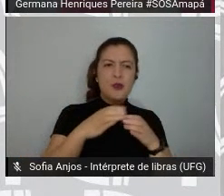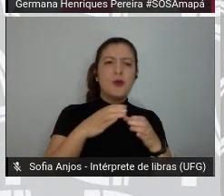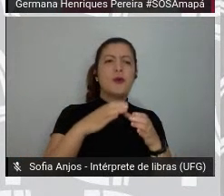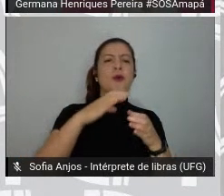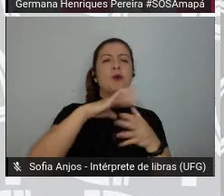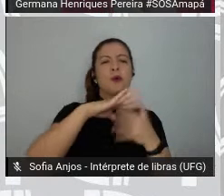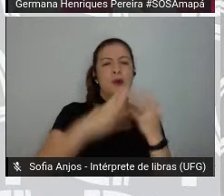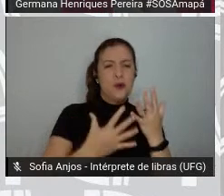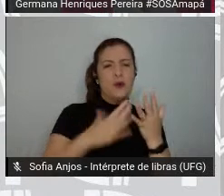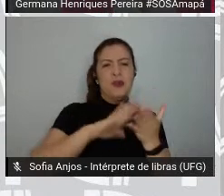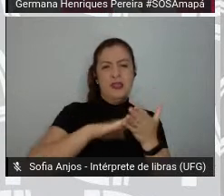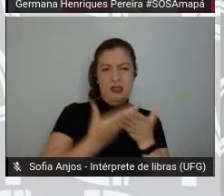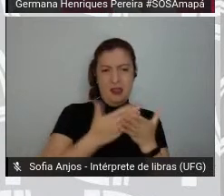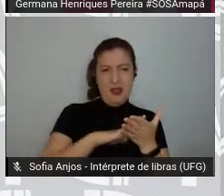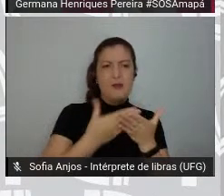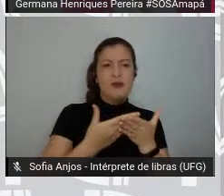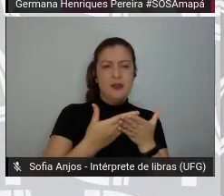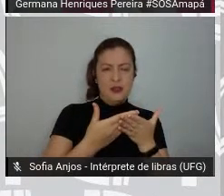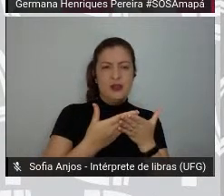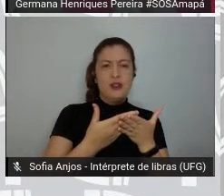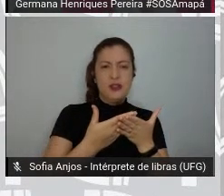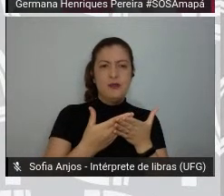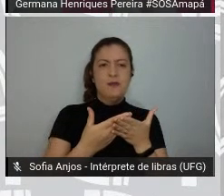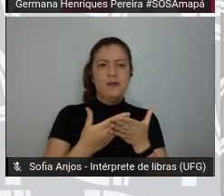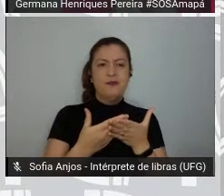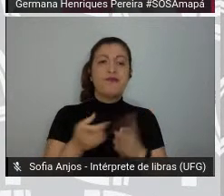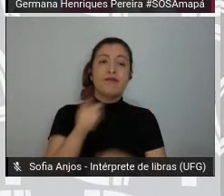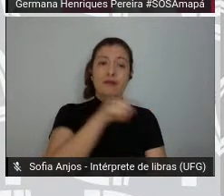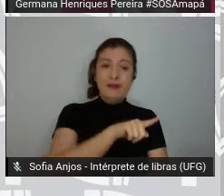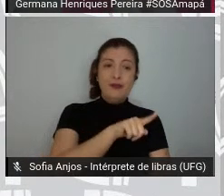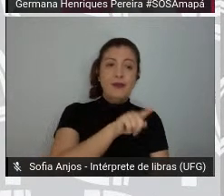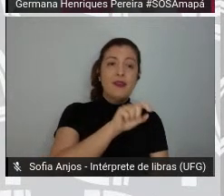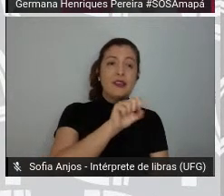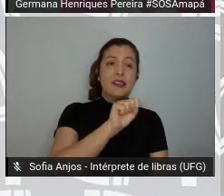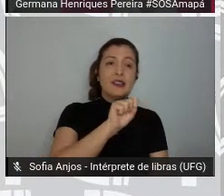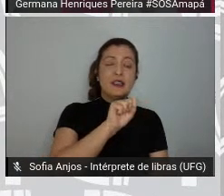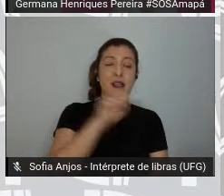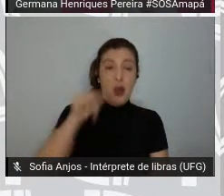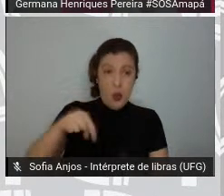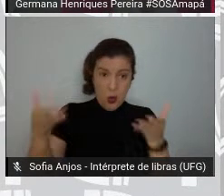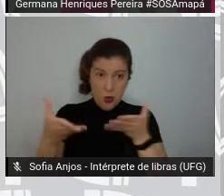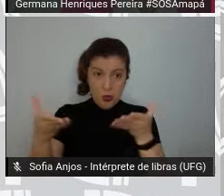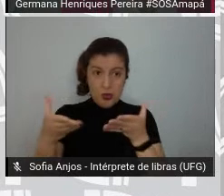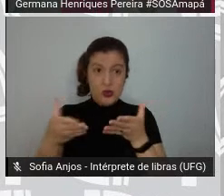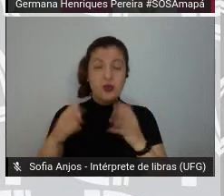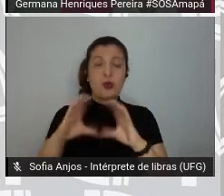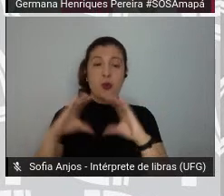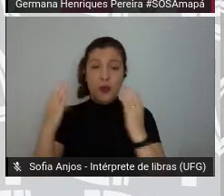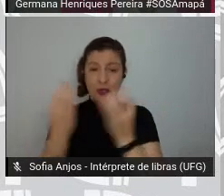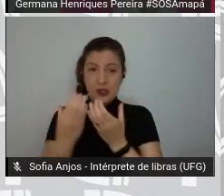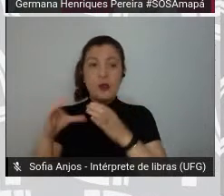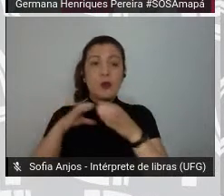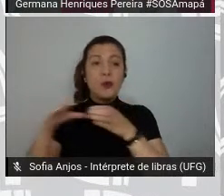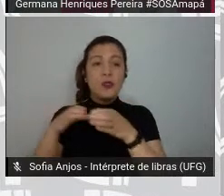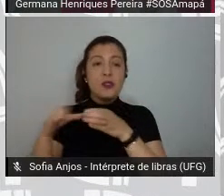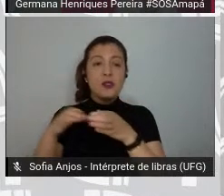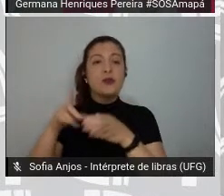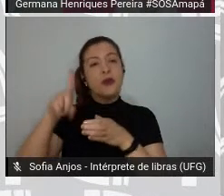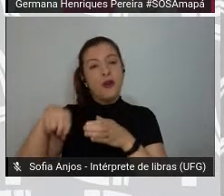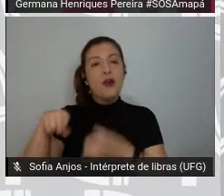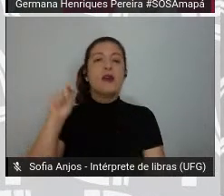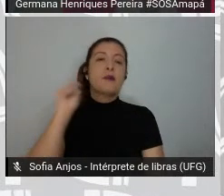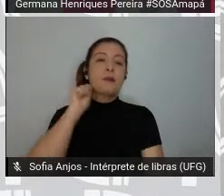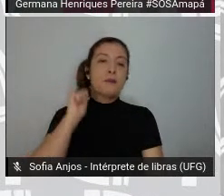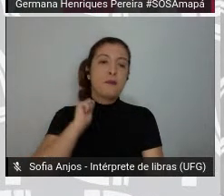está finalizando hoje, o coordenador foi o professor Abimael da Silva Pereira, da Universidade Federal do Amapá, né? E